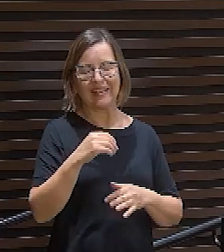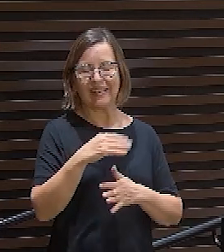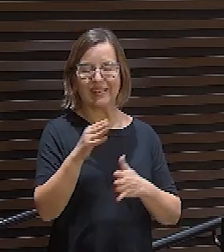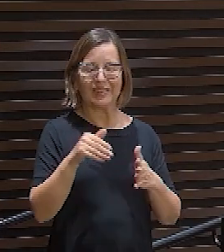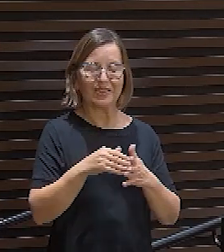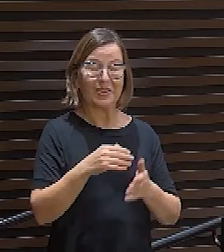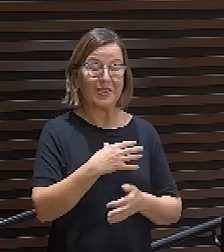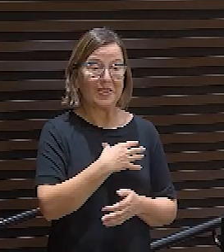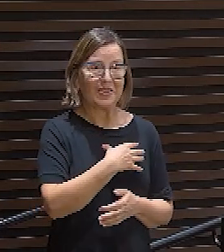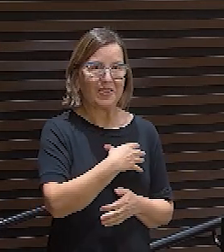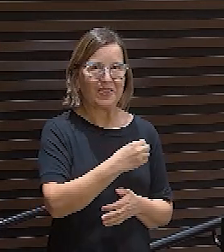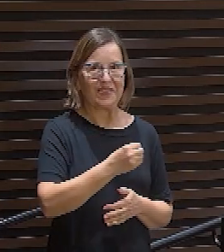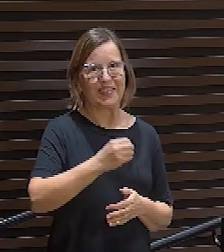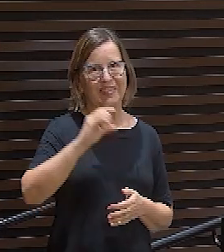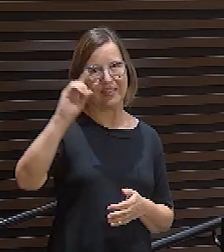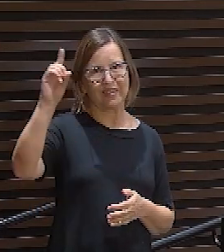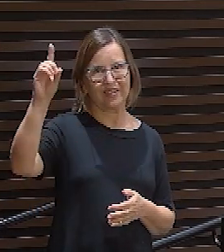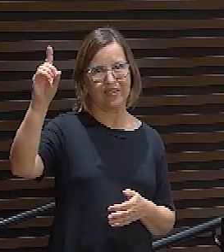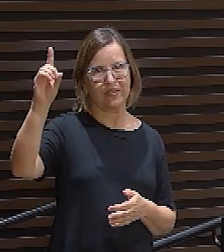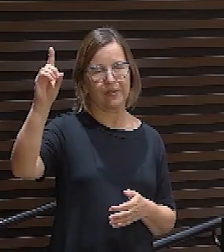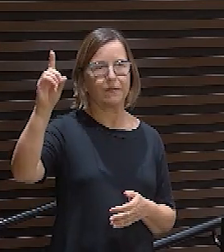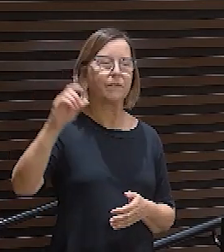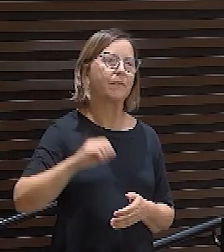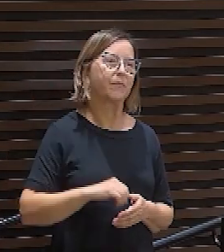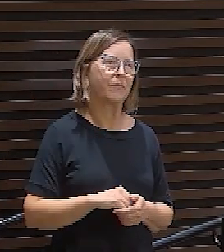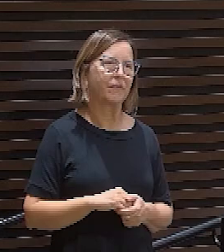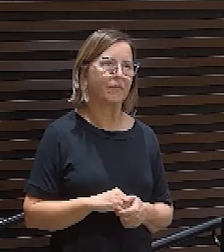atenção. Quem redimiu tudo?